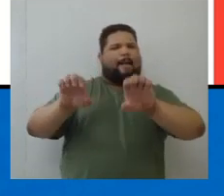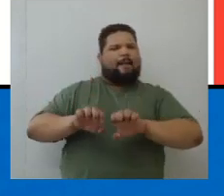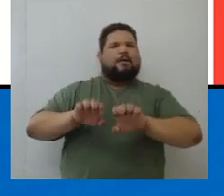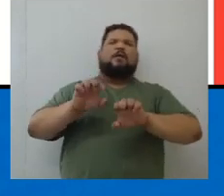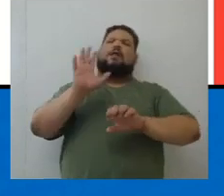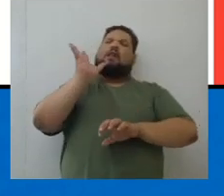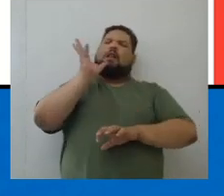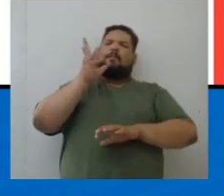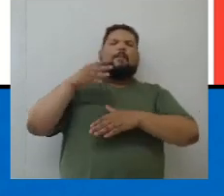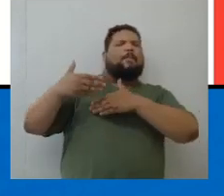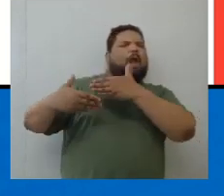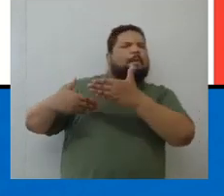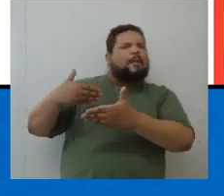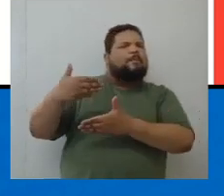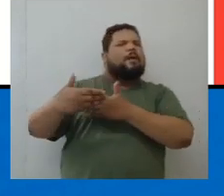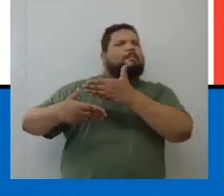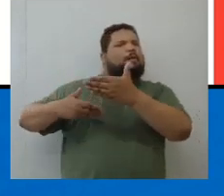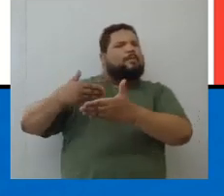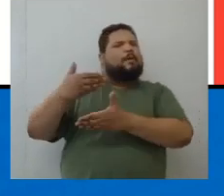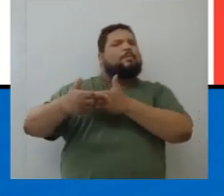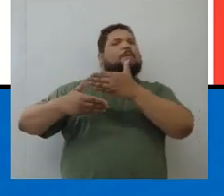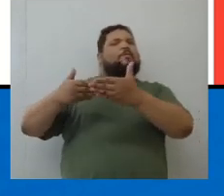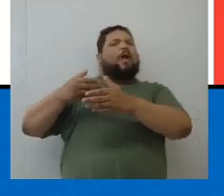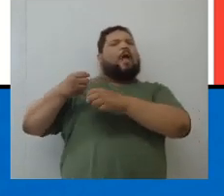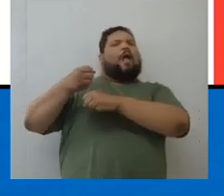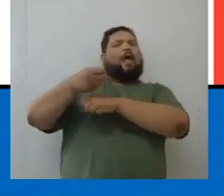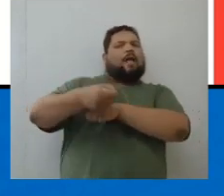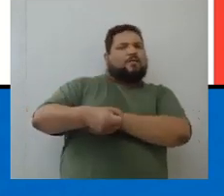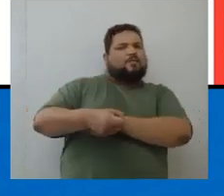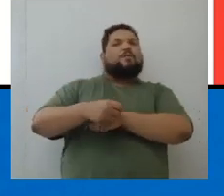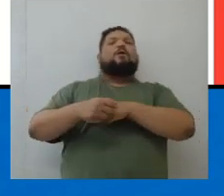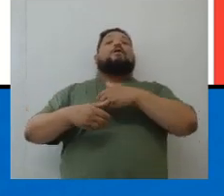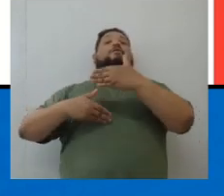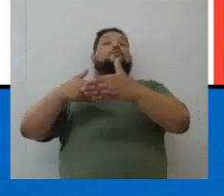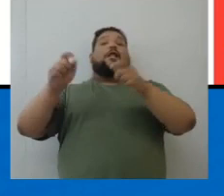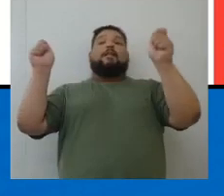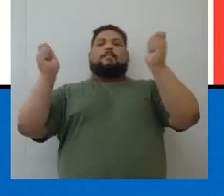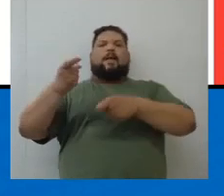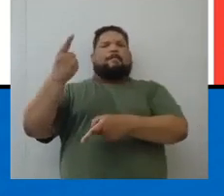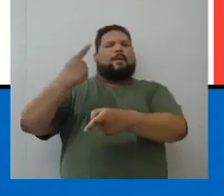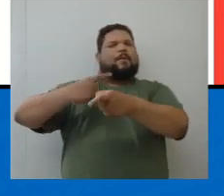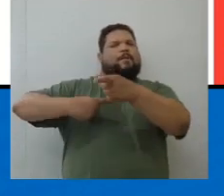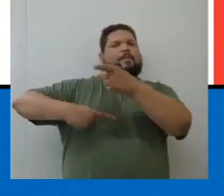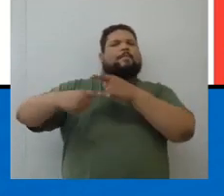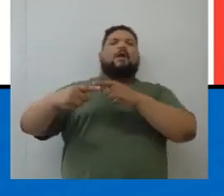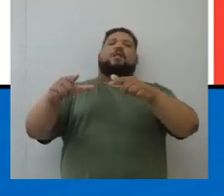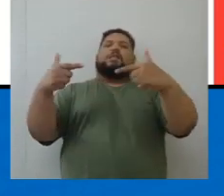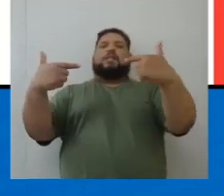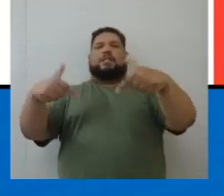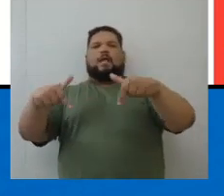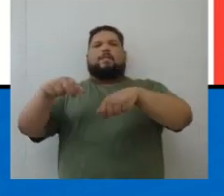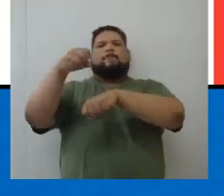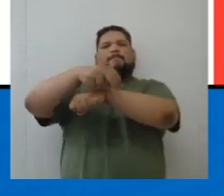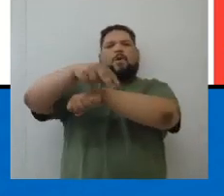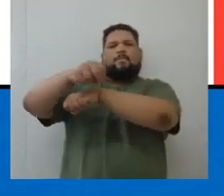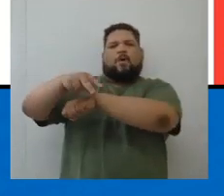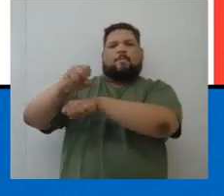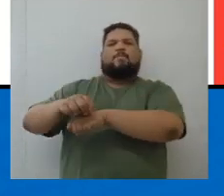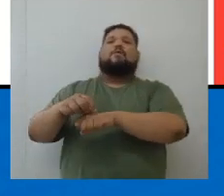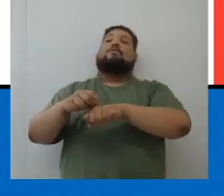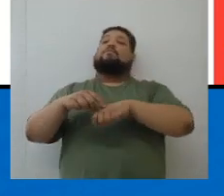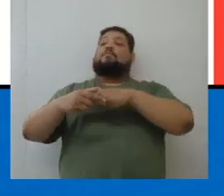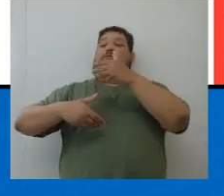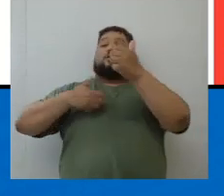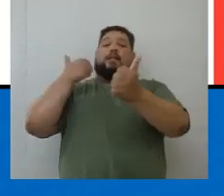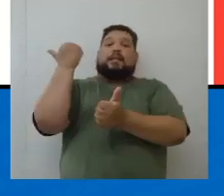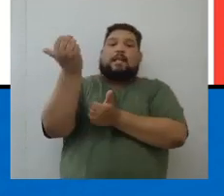Vão promovendo infraestrutura ao longo do tempo e aí vão conseguindo desenvolver emprego e serviço para a sua